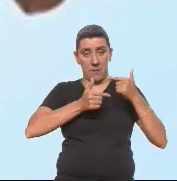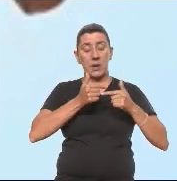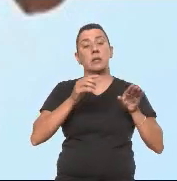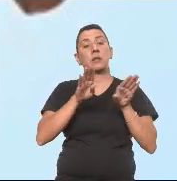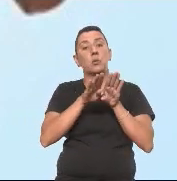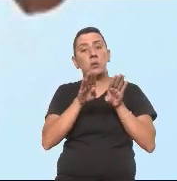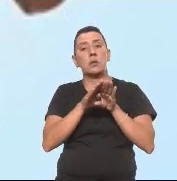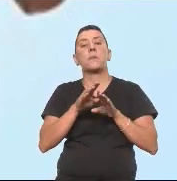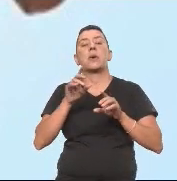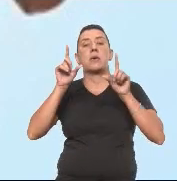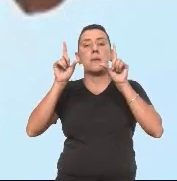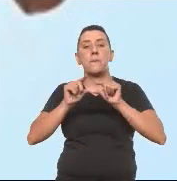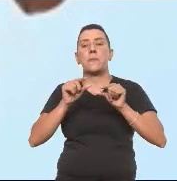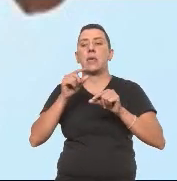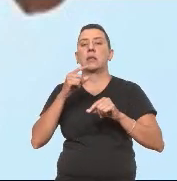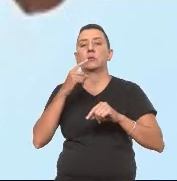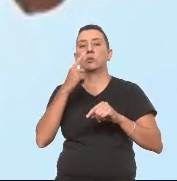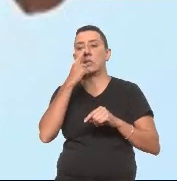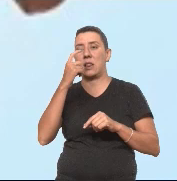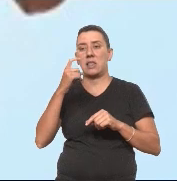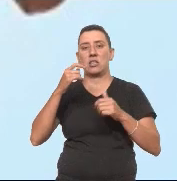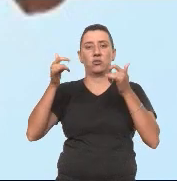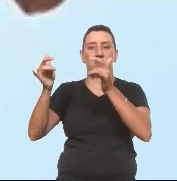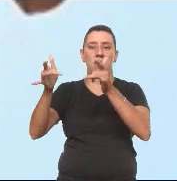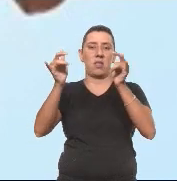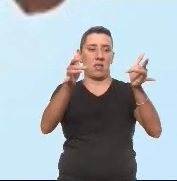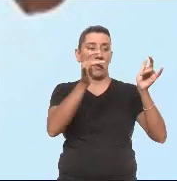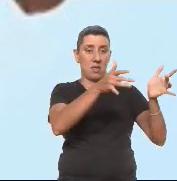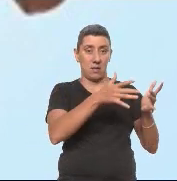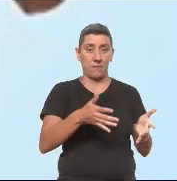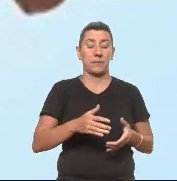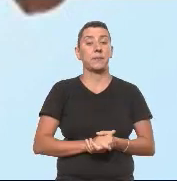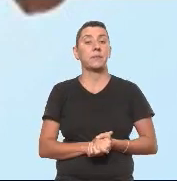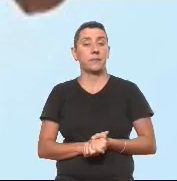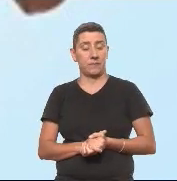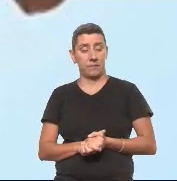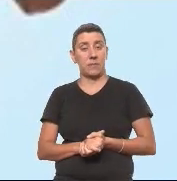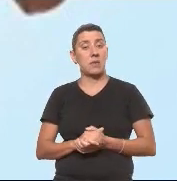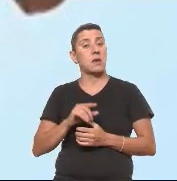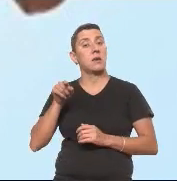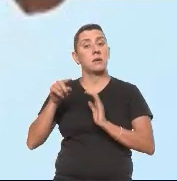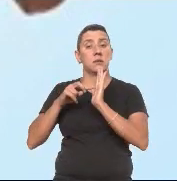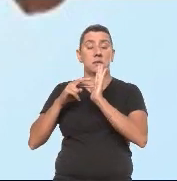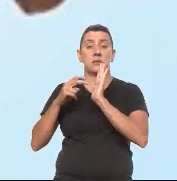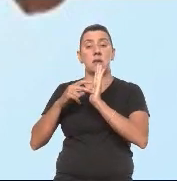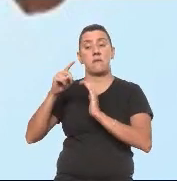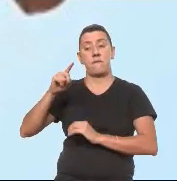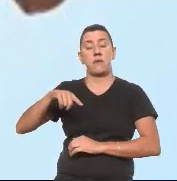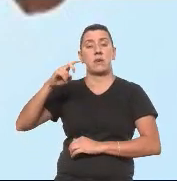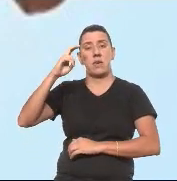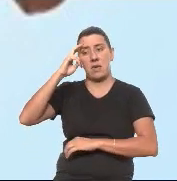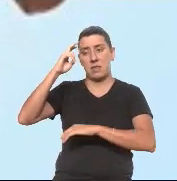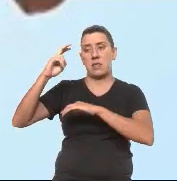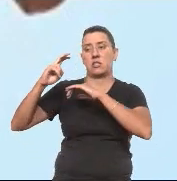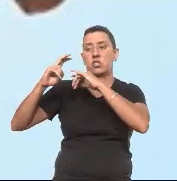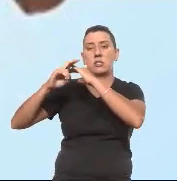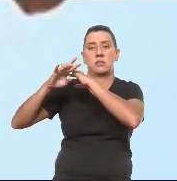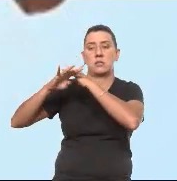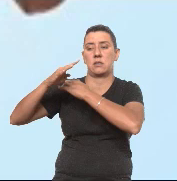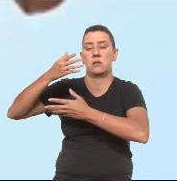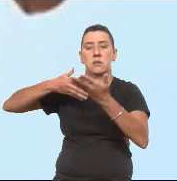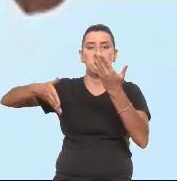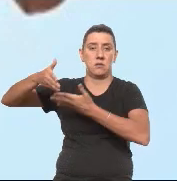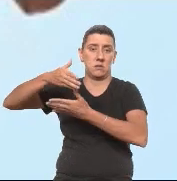eu tenho muito menos pessoas para gerenciar uma cidade como um todo Essa é a inteligência que a gente precisa cada vez mais conectar